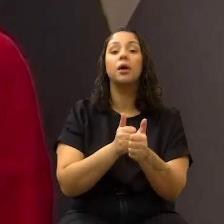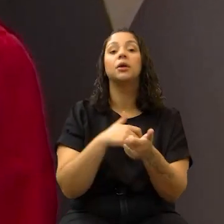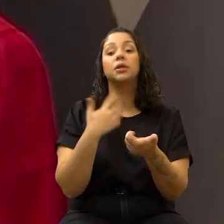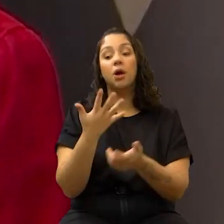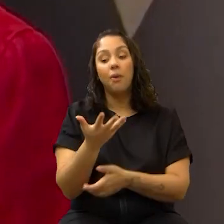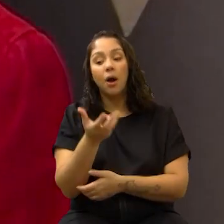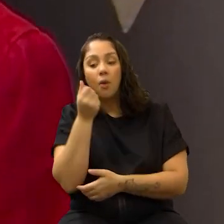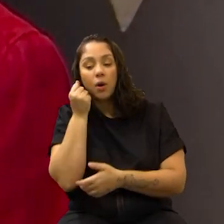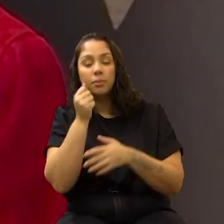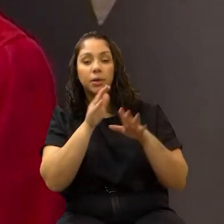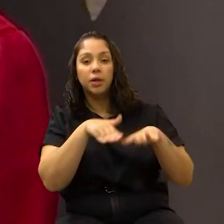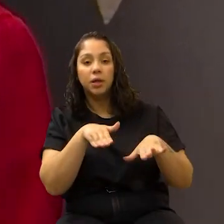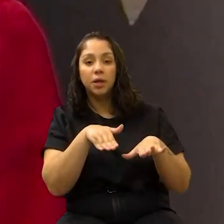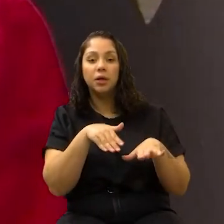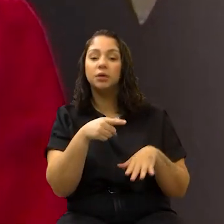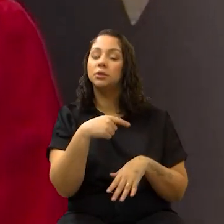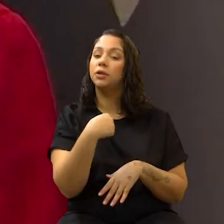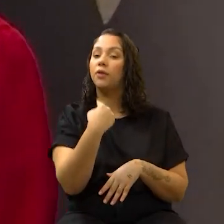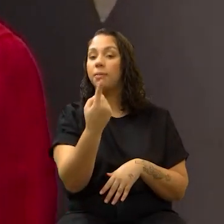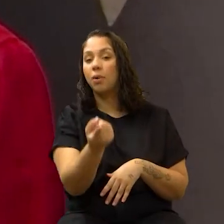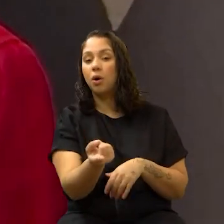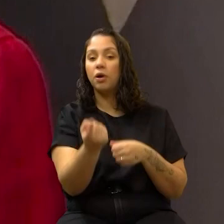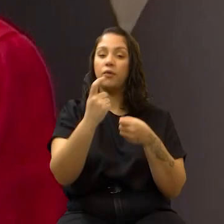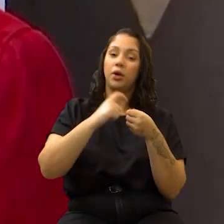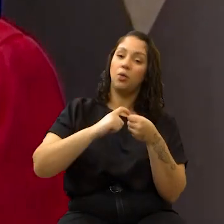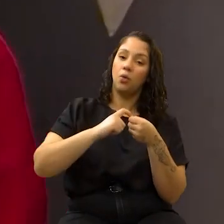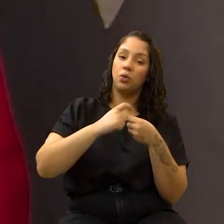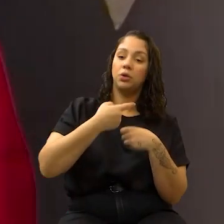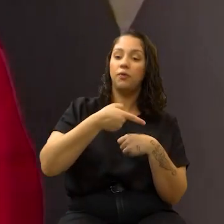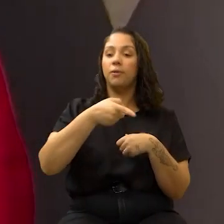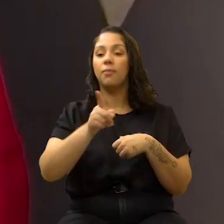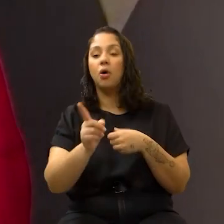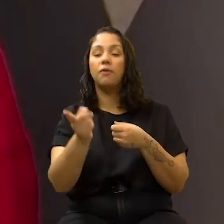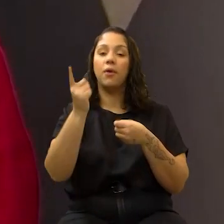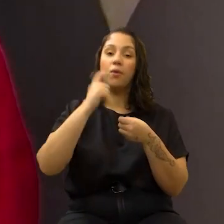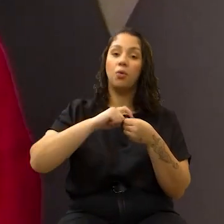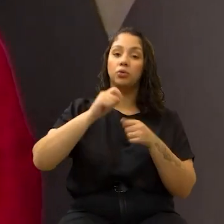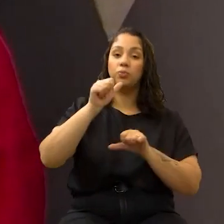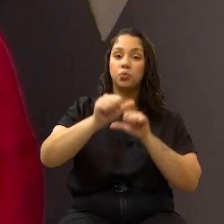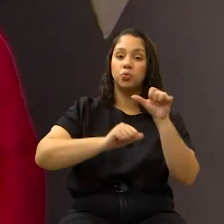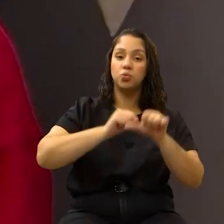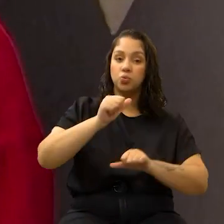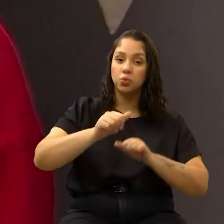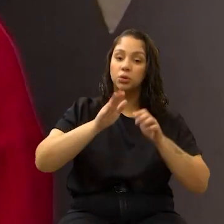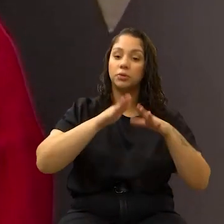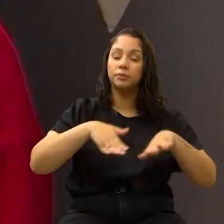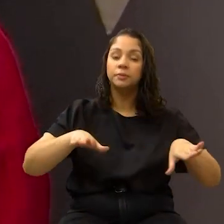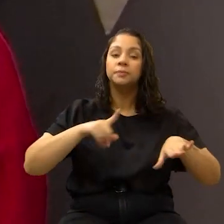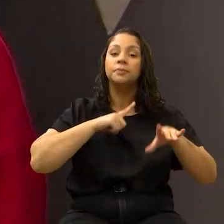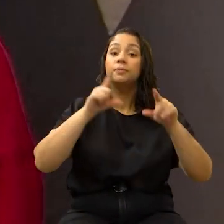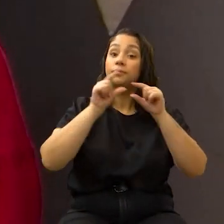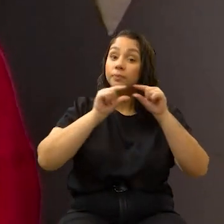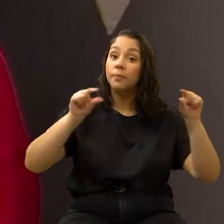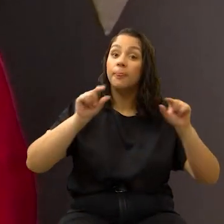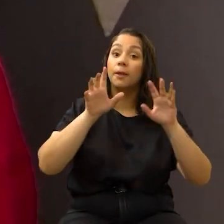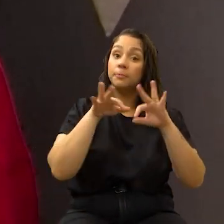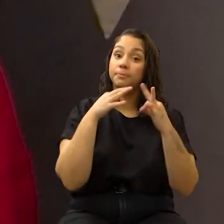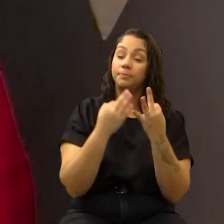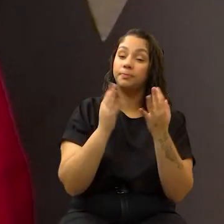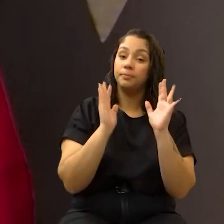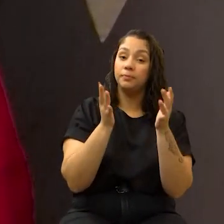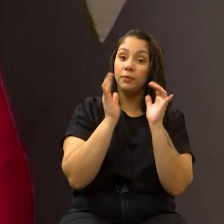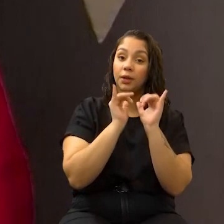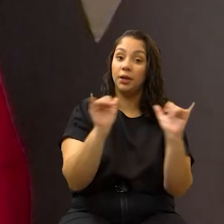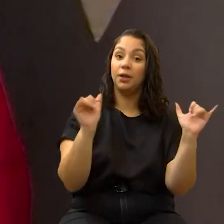acompanhada, ela acolhe uma criança, essa vai embora, vem outra, ela acolhe, vai embora. E a gente usa uma frase até mesmo de uma própria